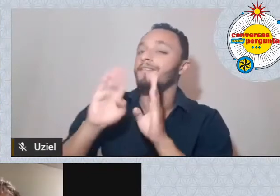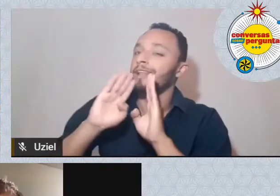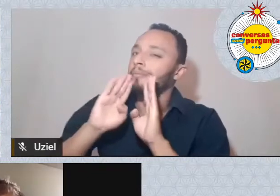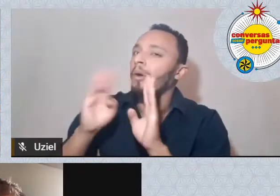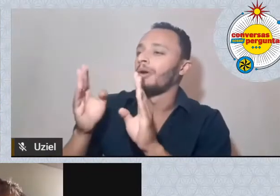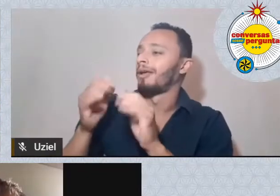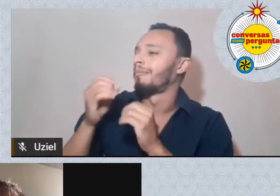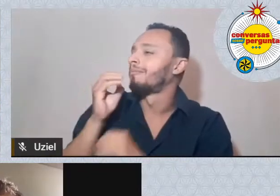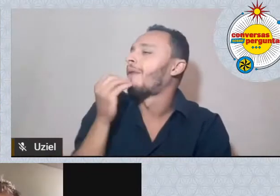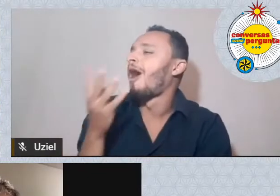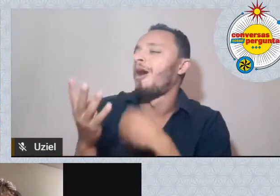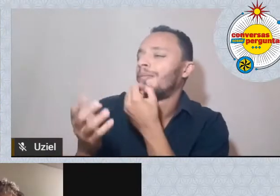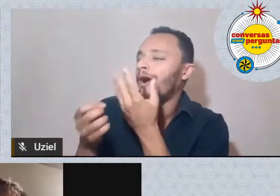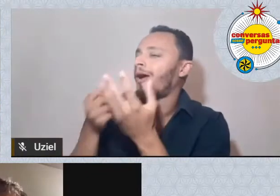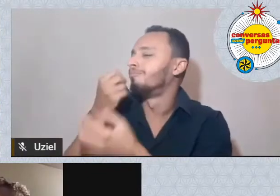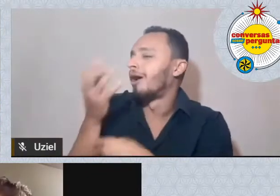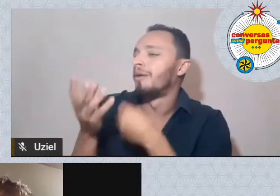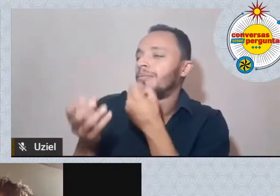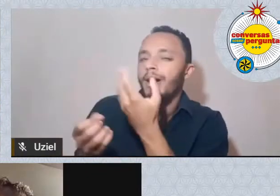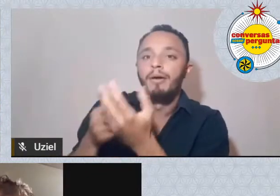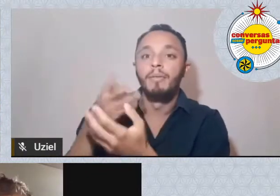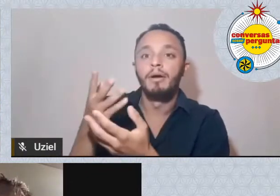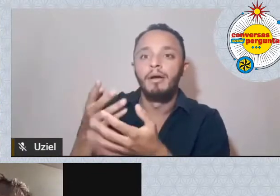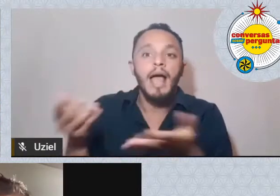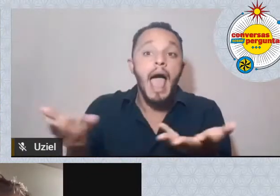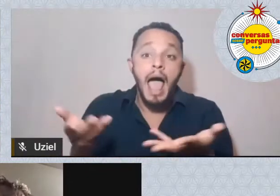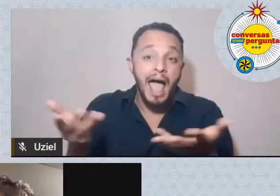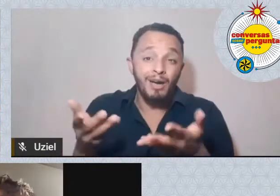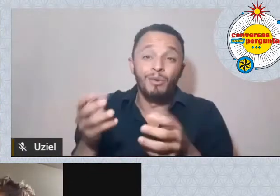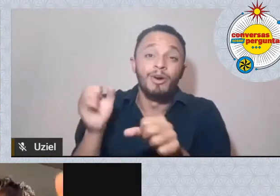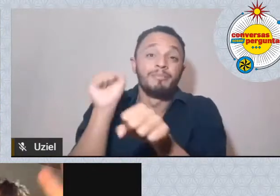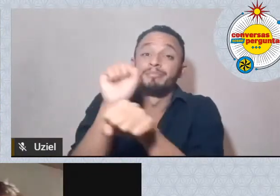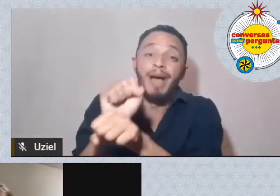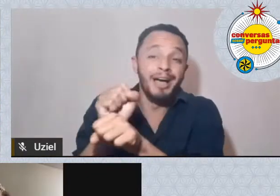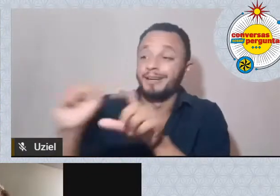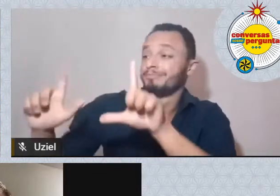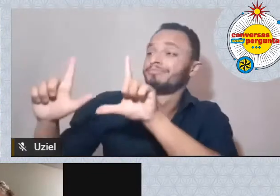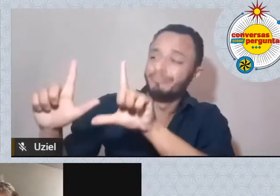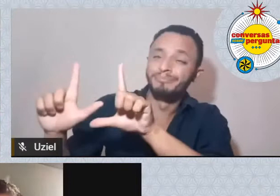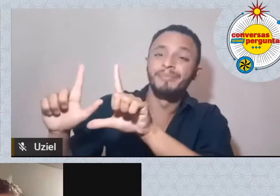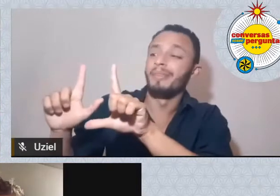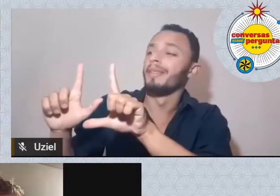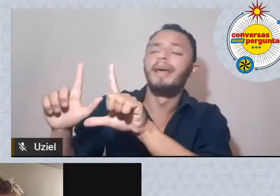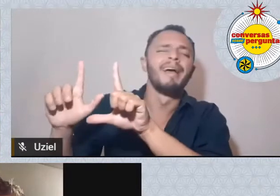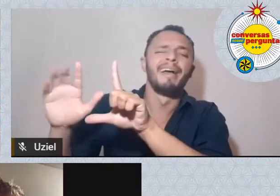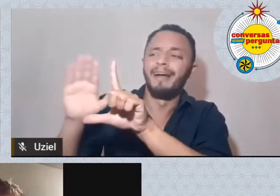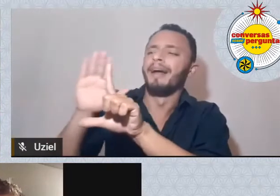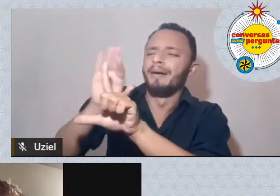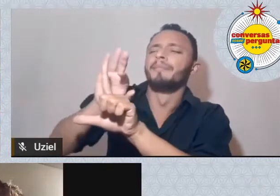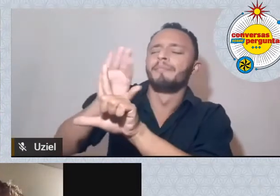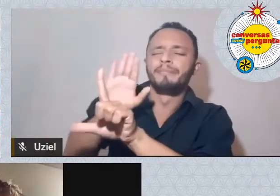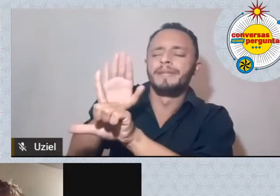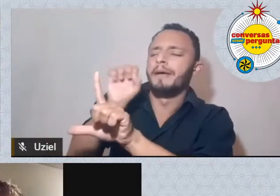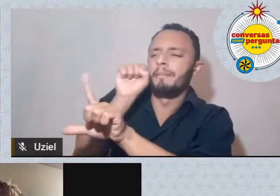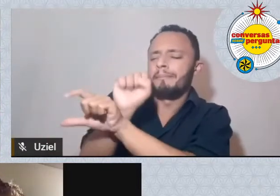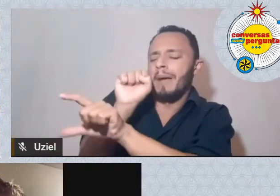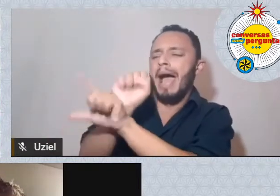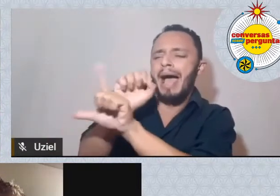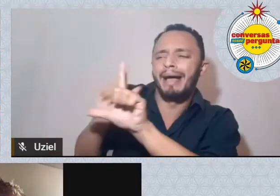puxa, tela de novo, posso dar um tempinho, posso dar uma pausa antes,